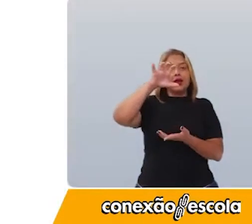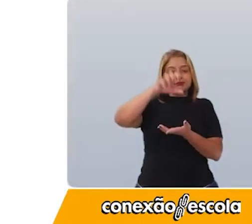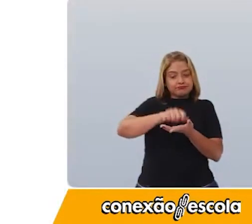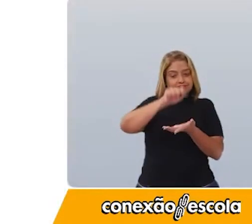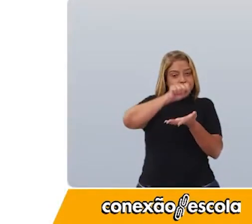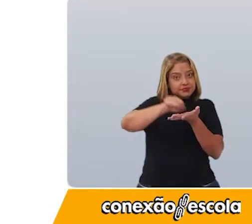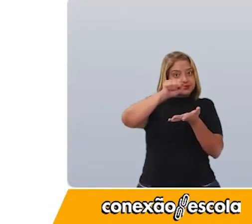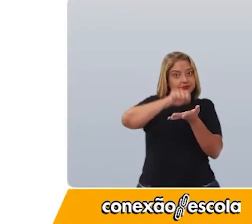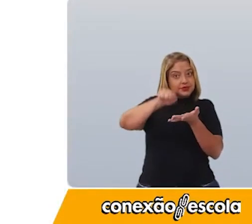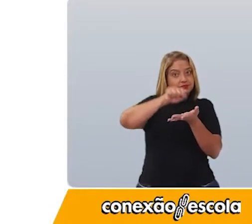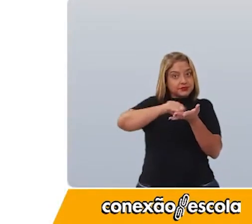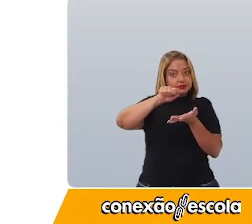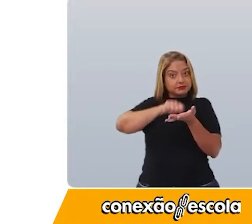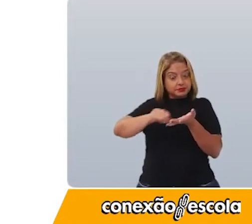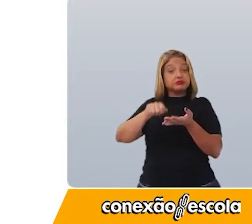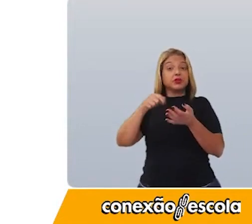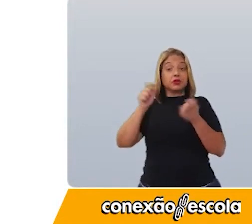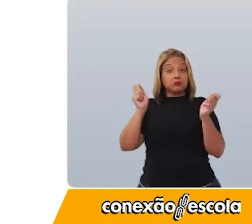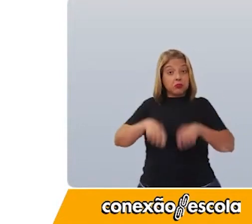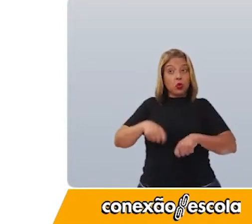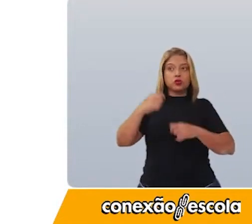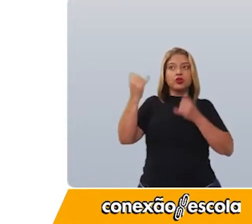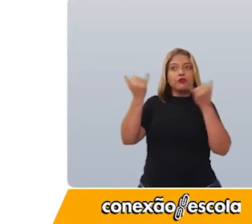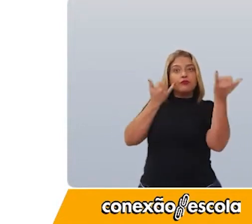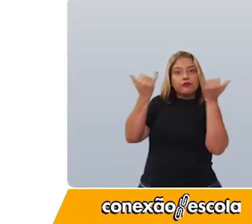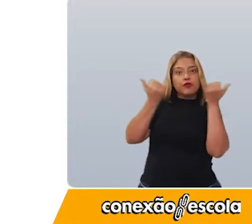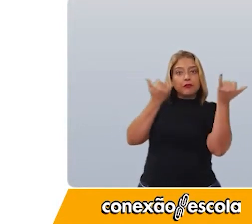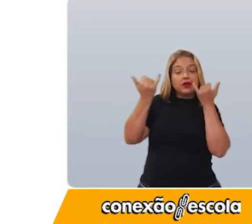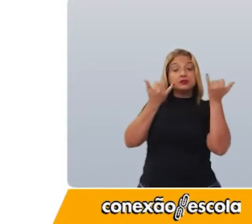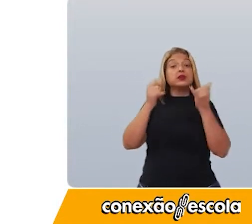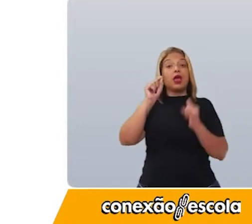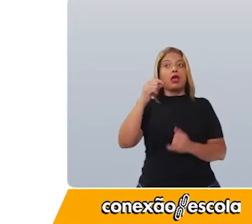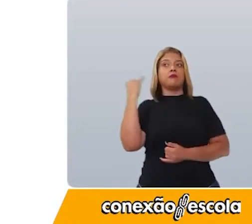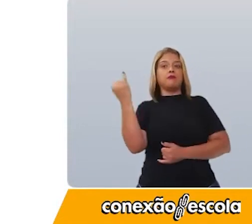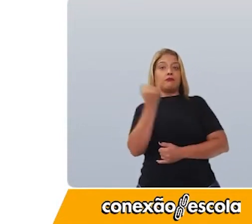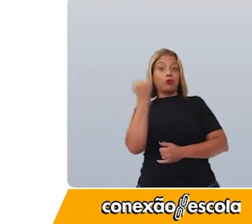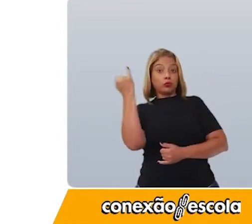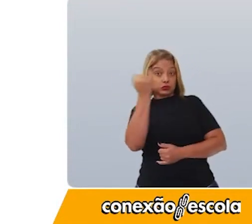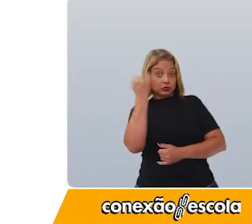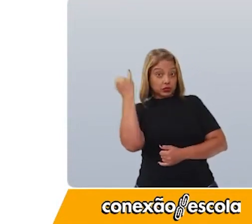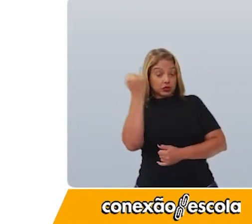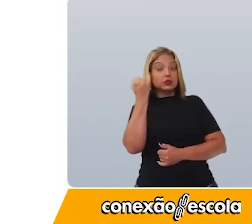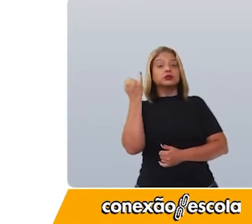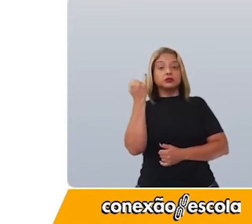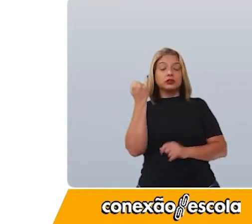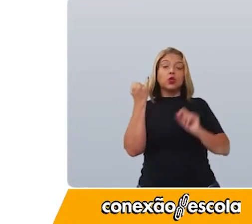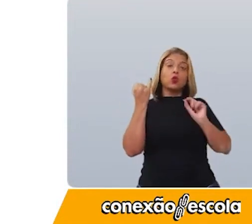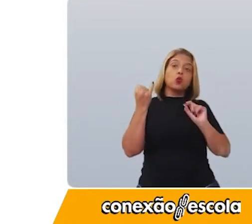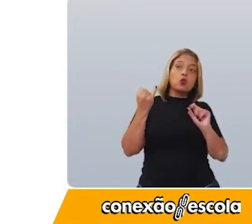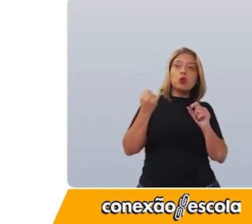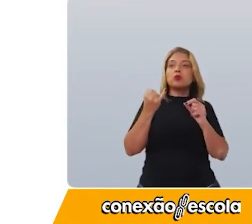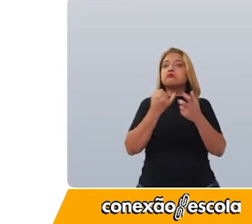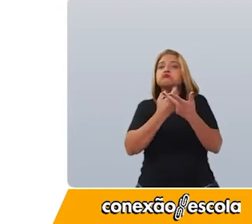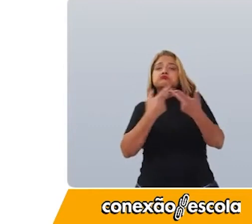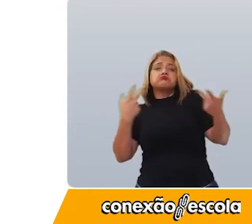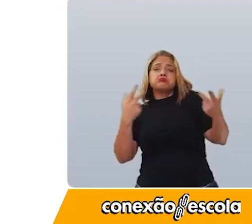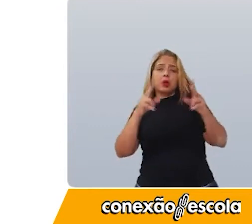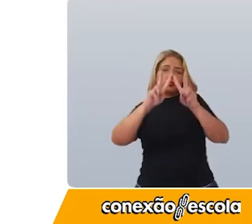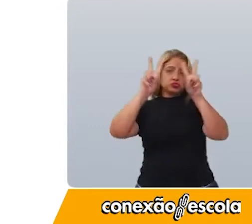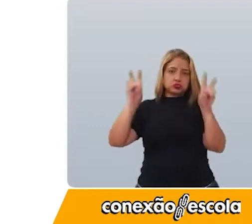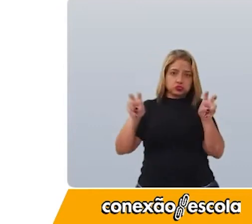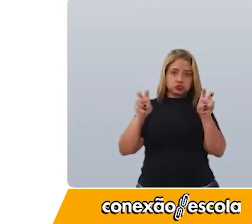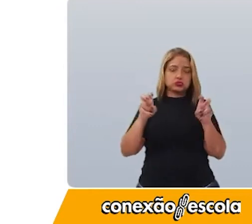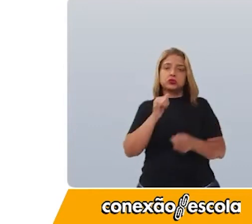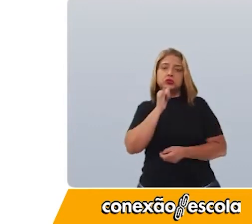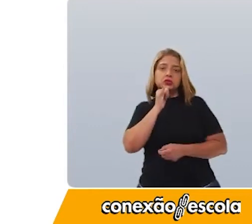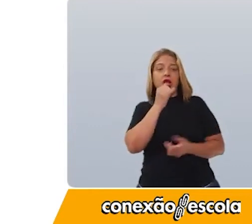é registrar informações que são relevantes, que são importantes a respeito de algo. Seja